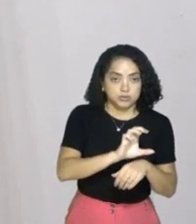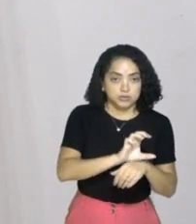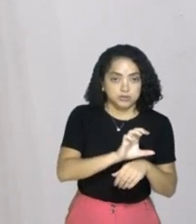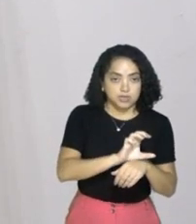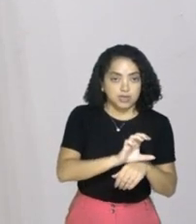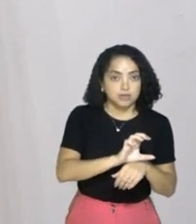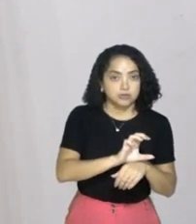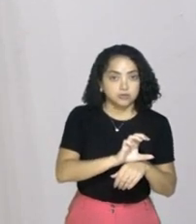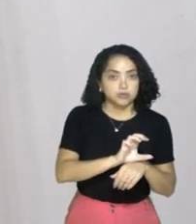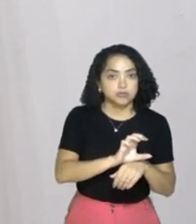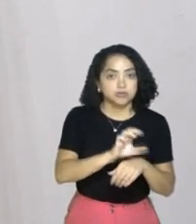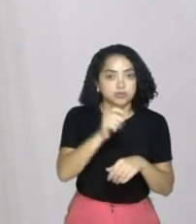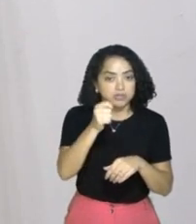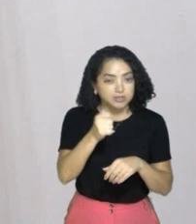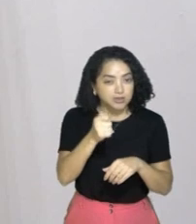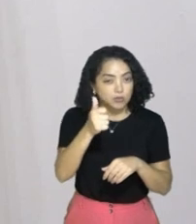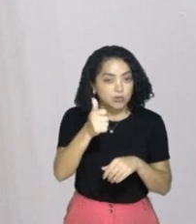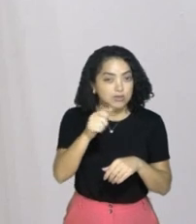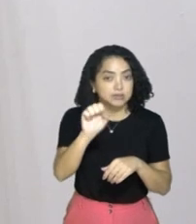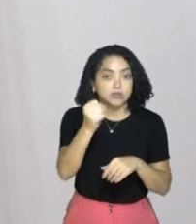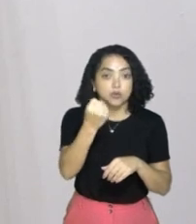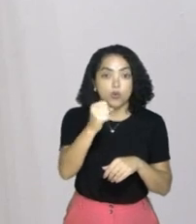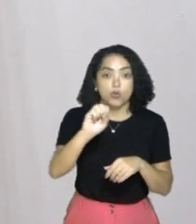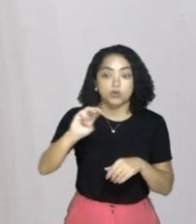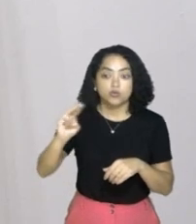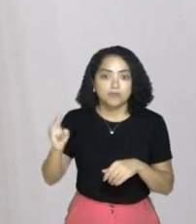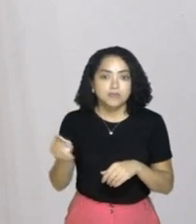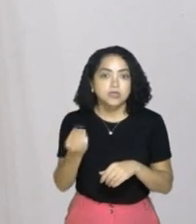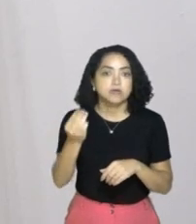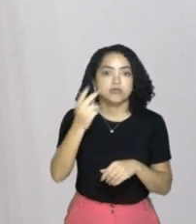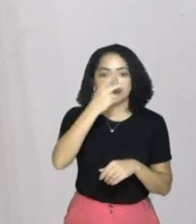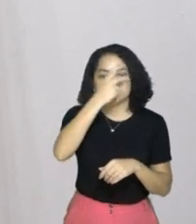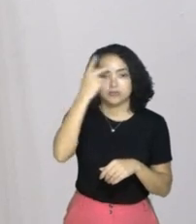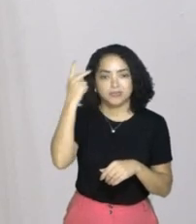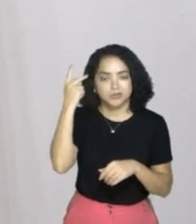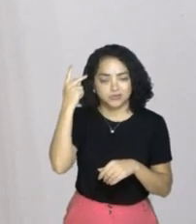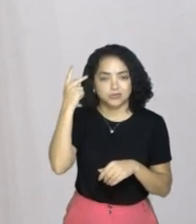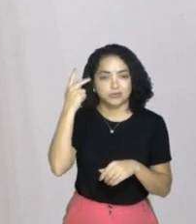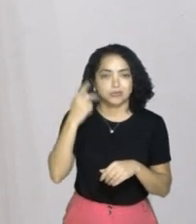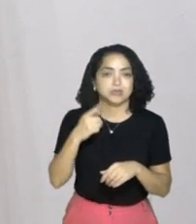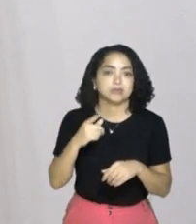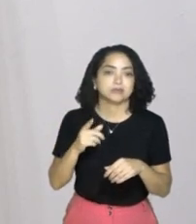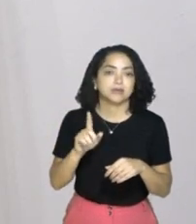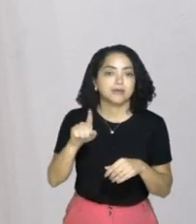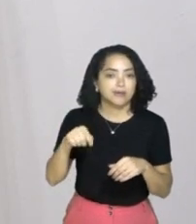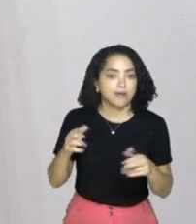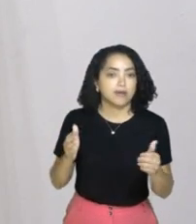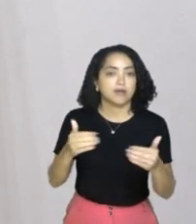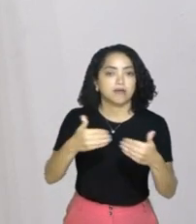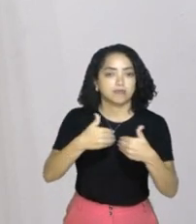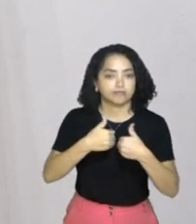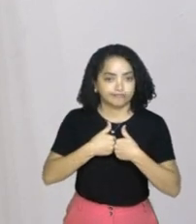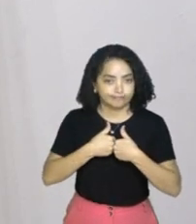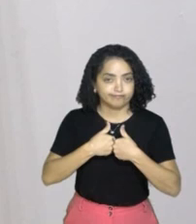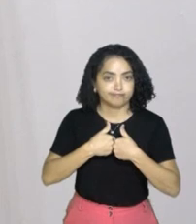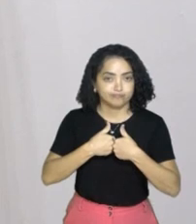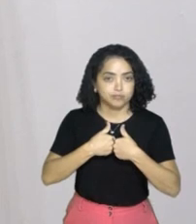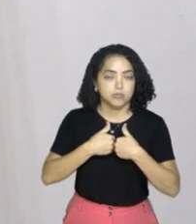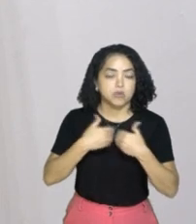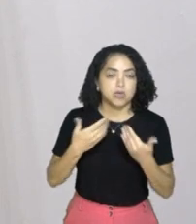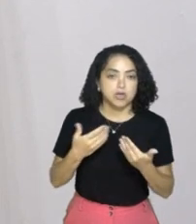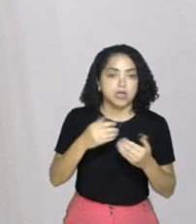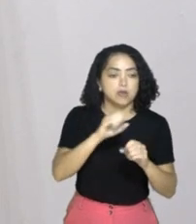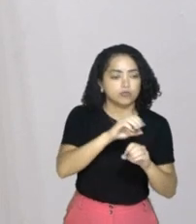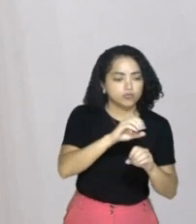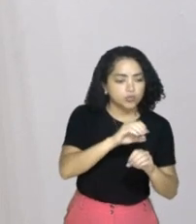nós já estamos chegando a 8 milhões de pessoas aqui no nosso estado porque os indicadores econômicos de